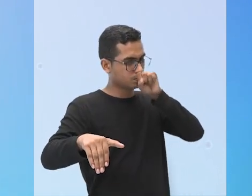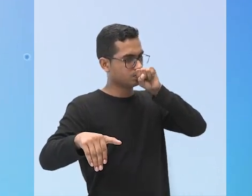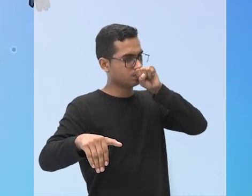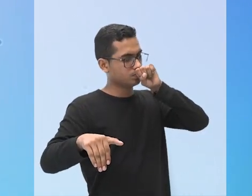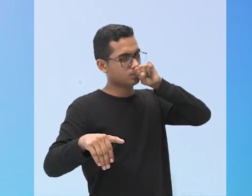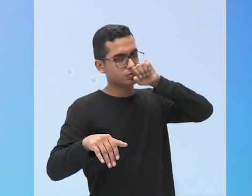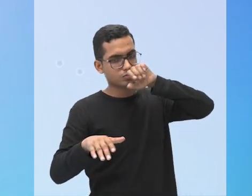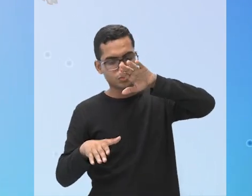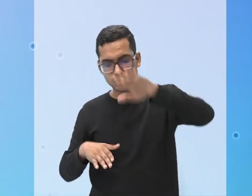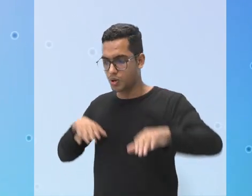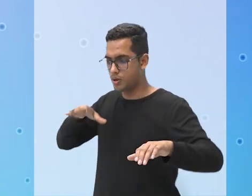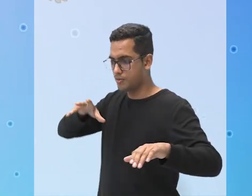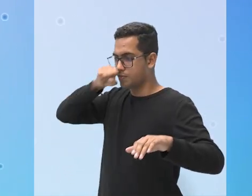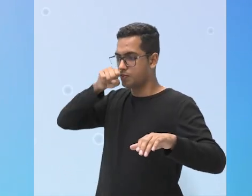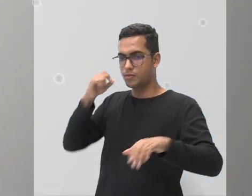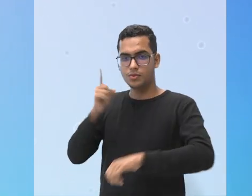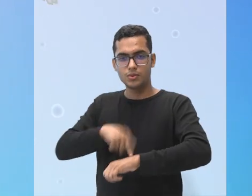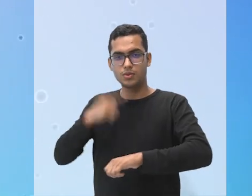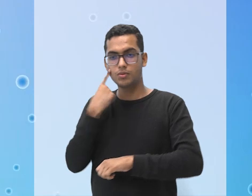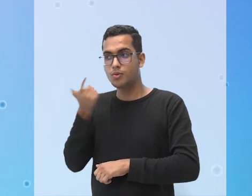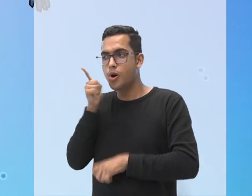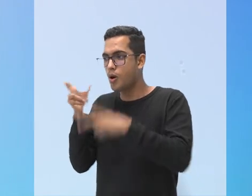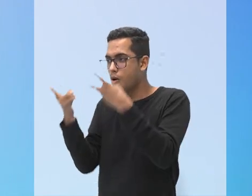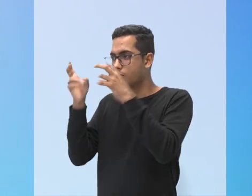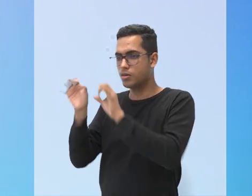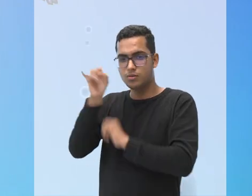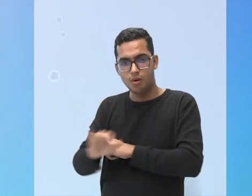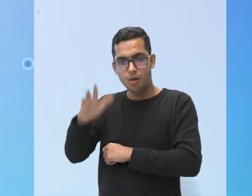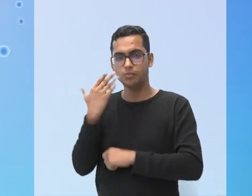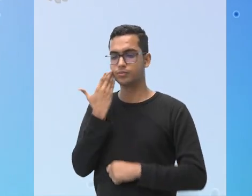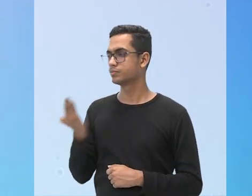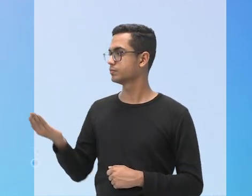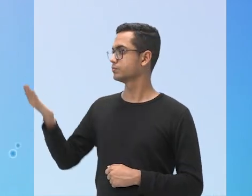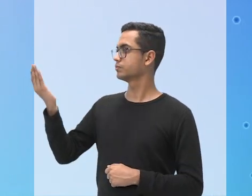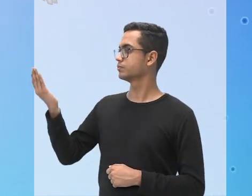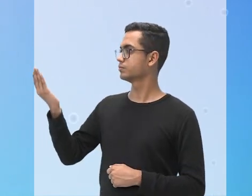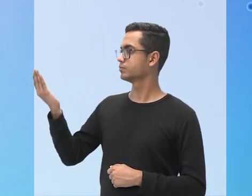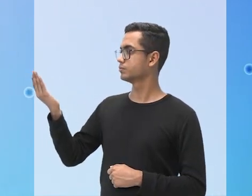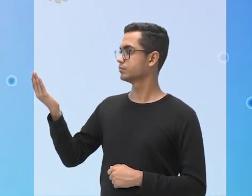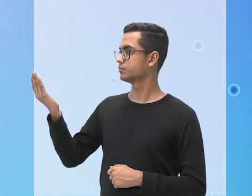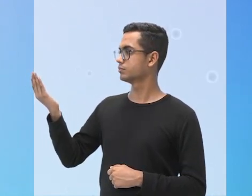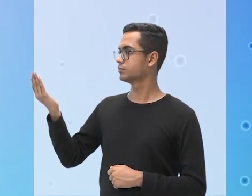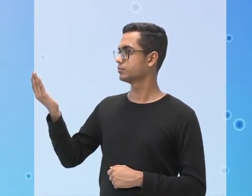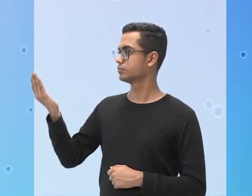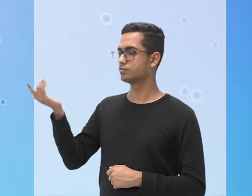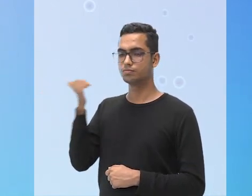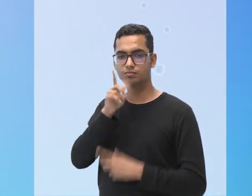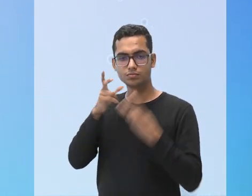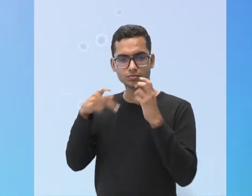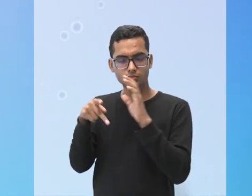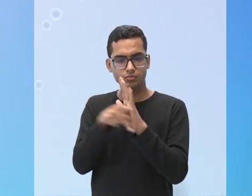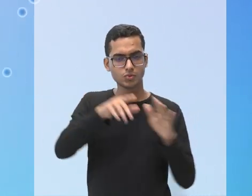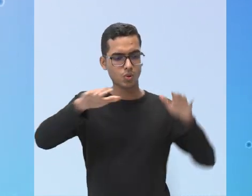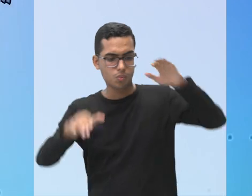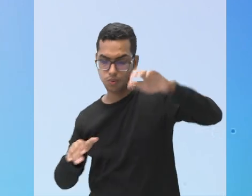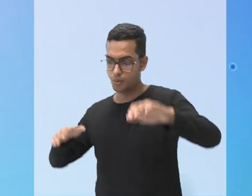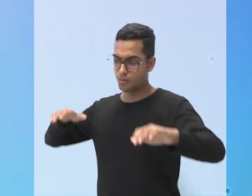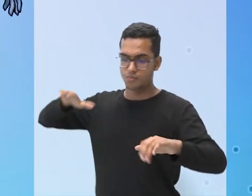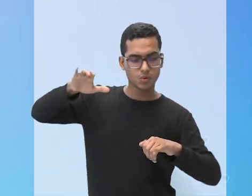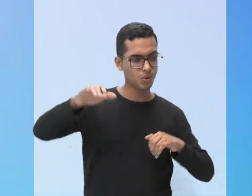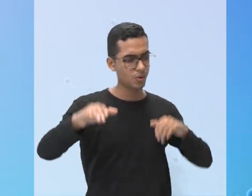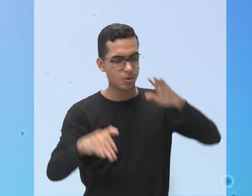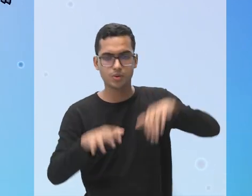está fora da água, o nadador pode virar a cabeça para respirar desse lado. Então, observem aí, ó. Dá